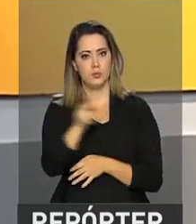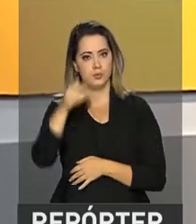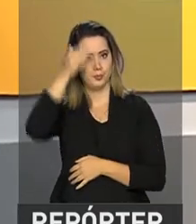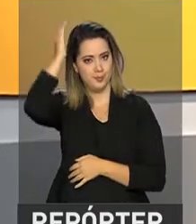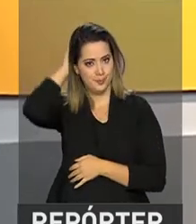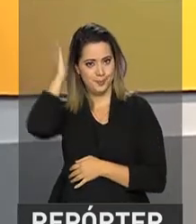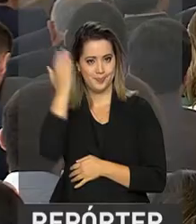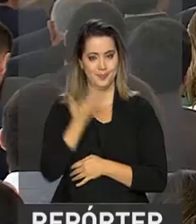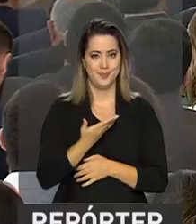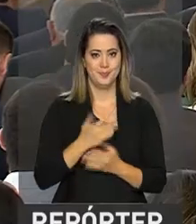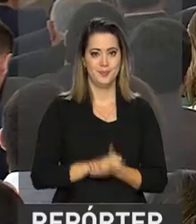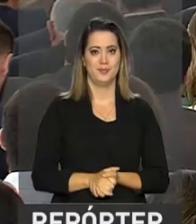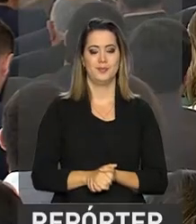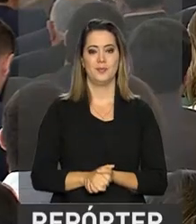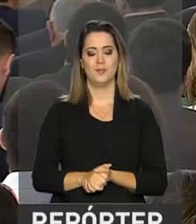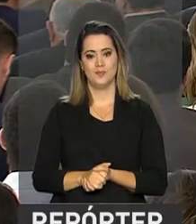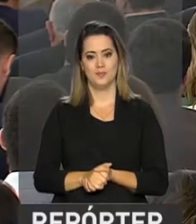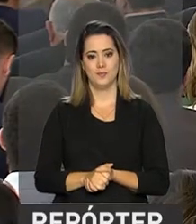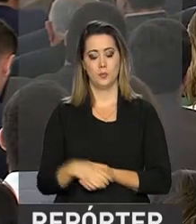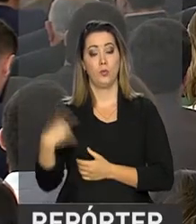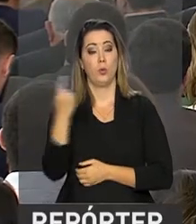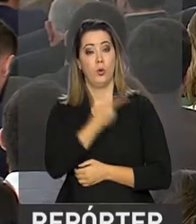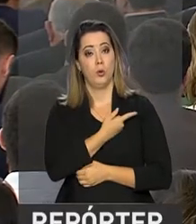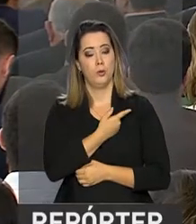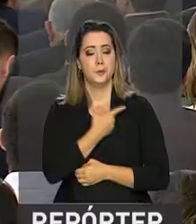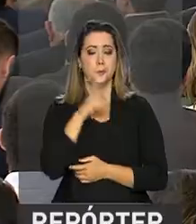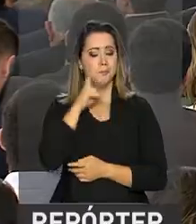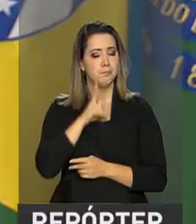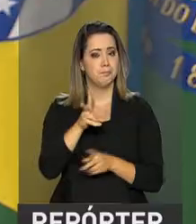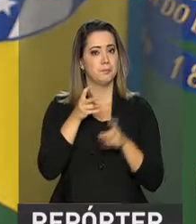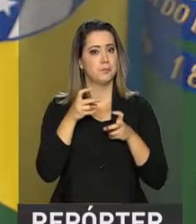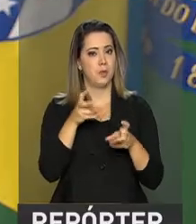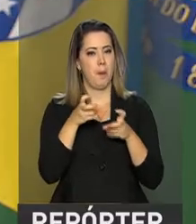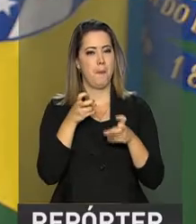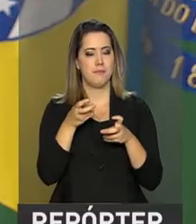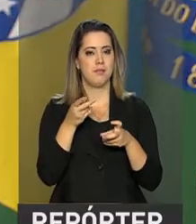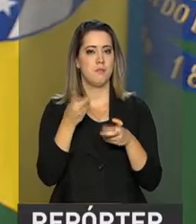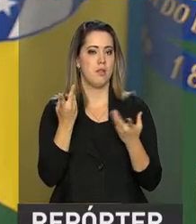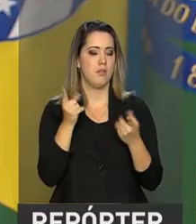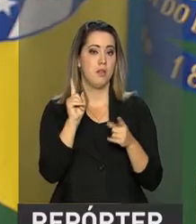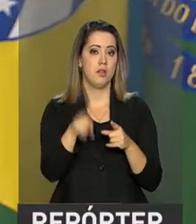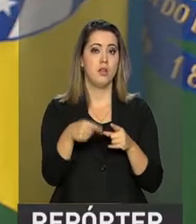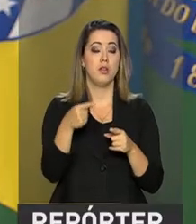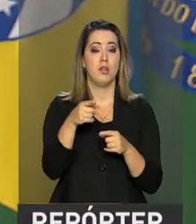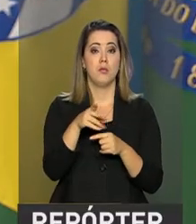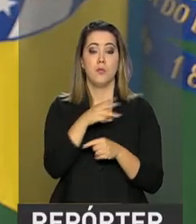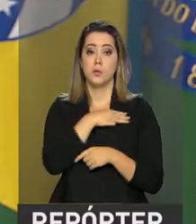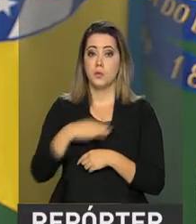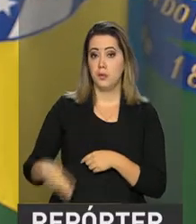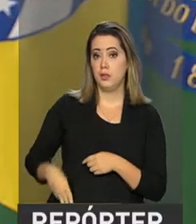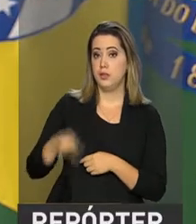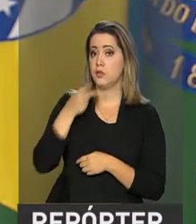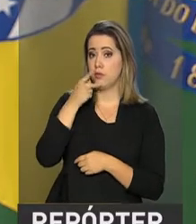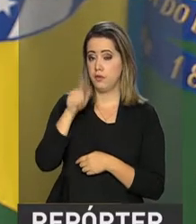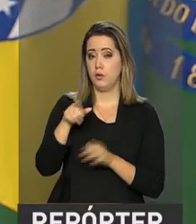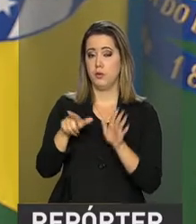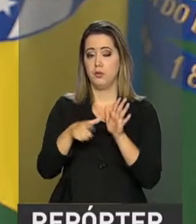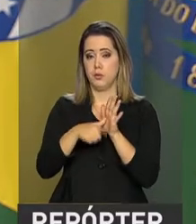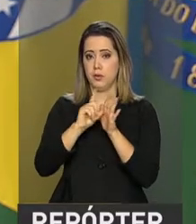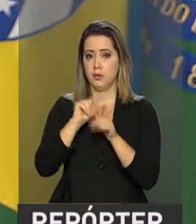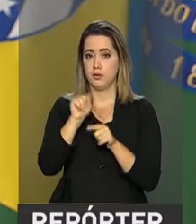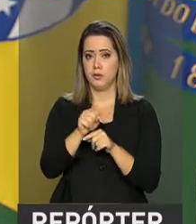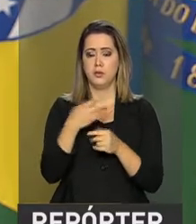temer nós tomamos como padrão e o jogo aqui ressaltou o padrão da reforma da previdência